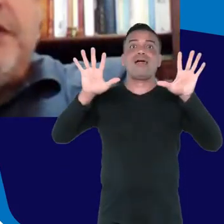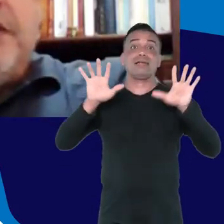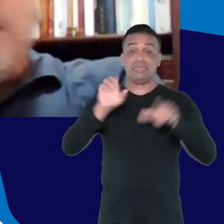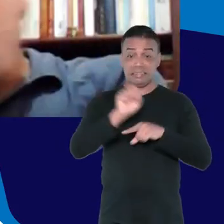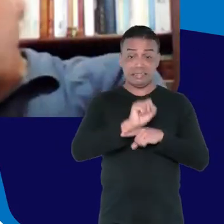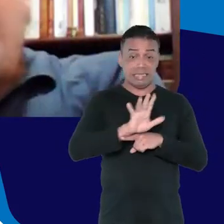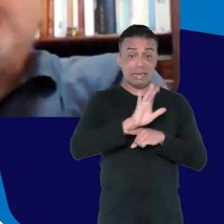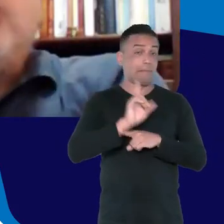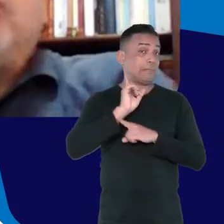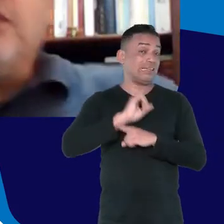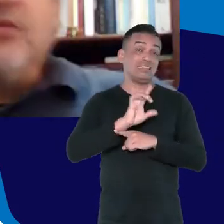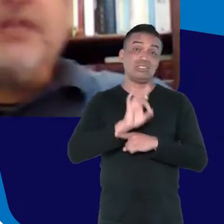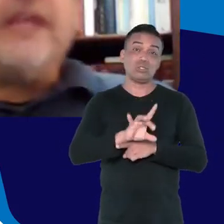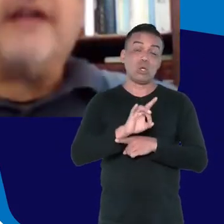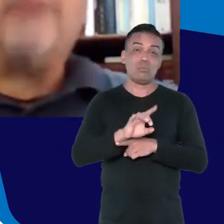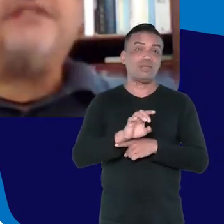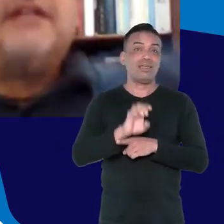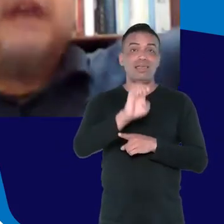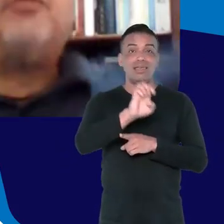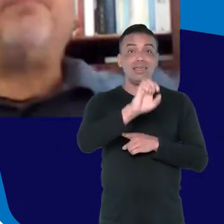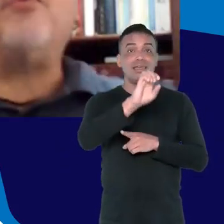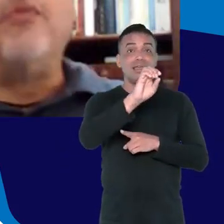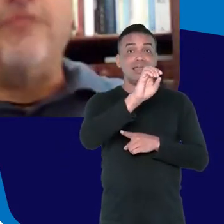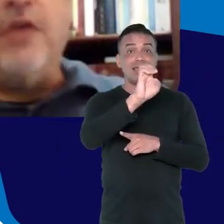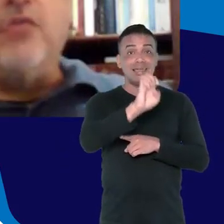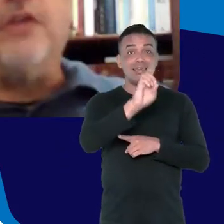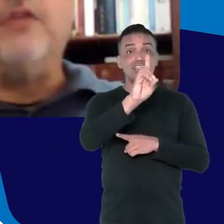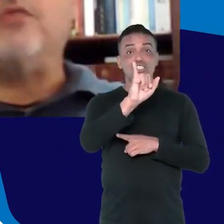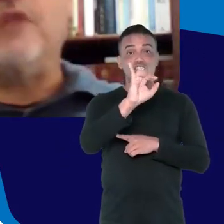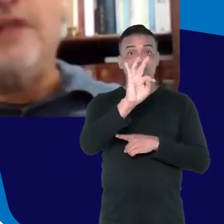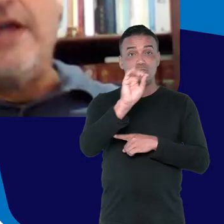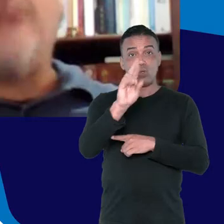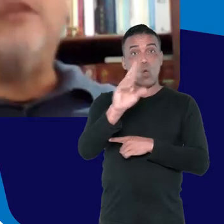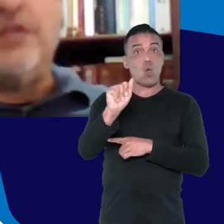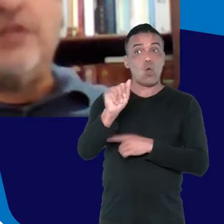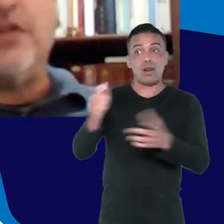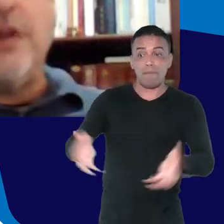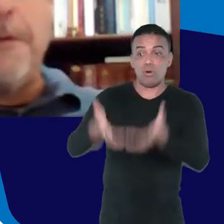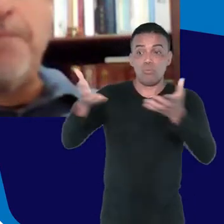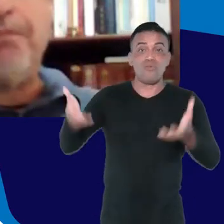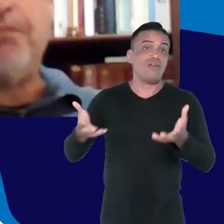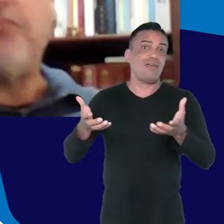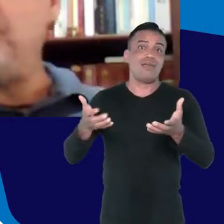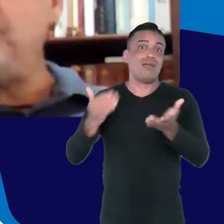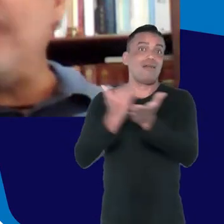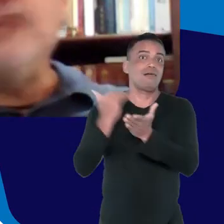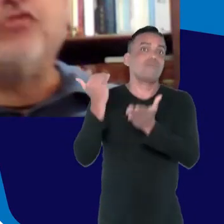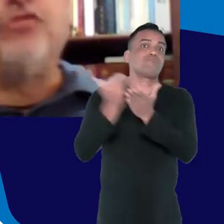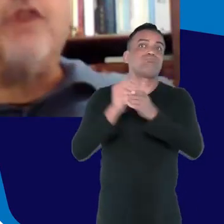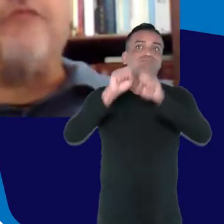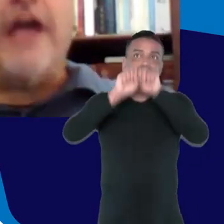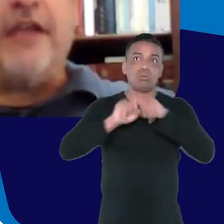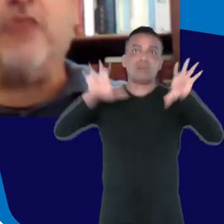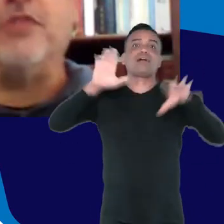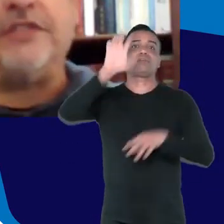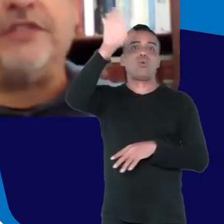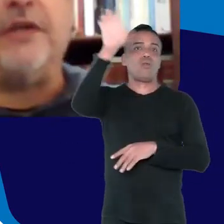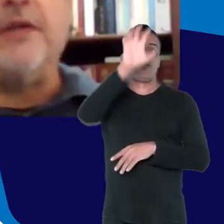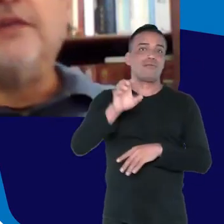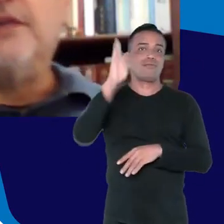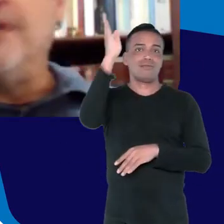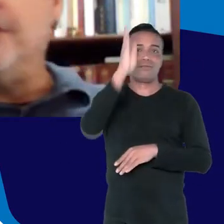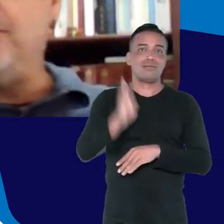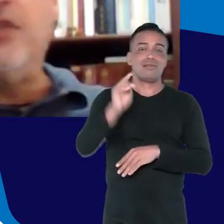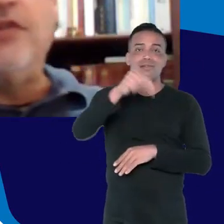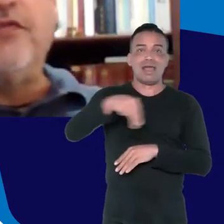Minas, porque a editora não tem a capacidade de promover o livro a nível nacional. Isso só vai